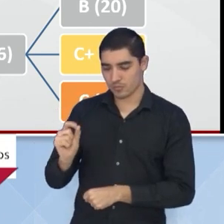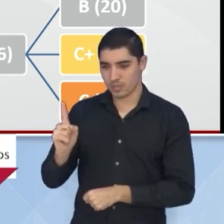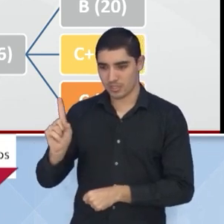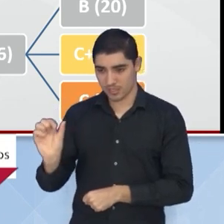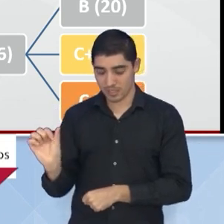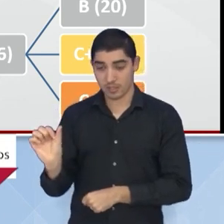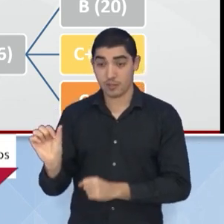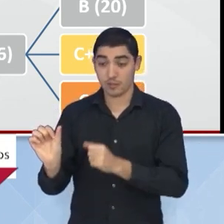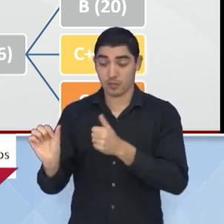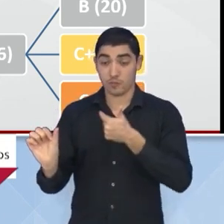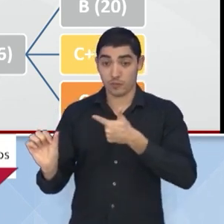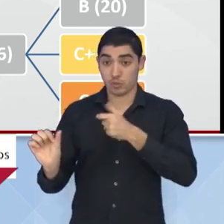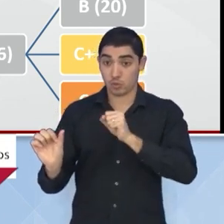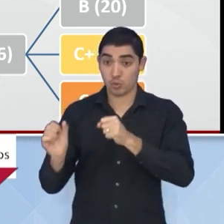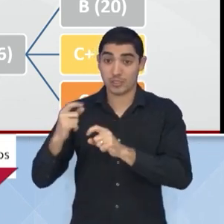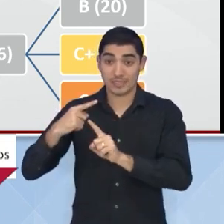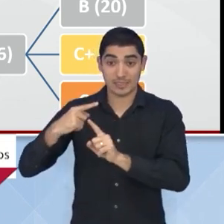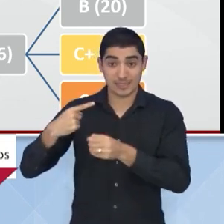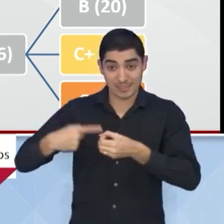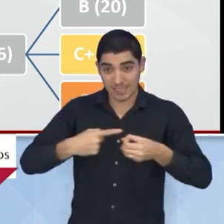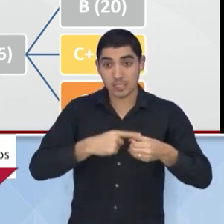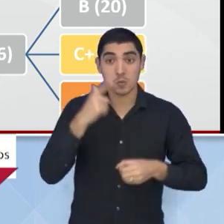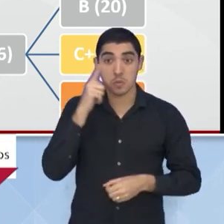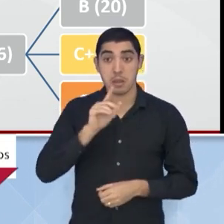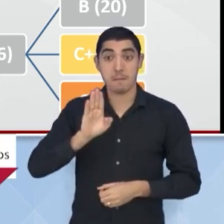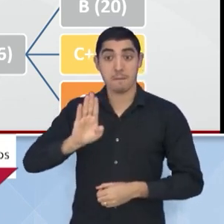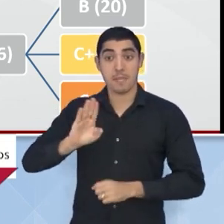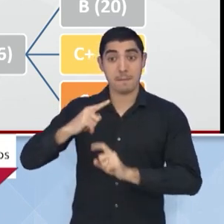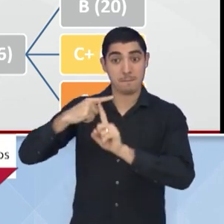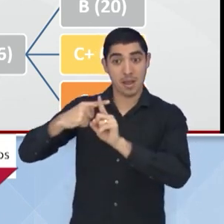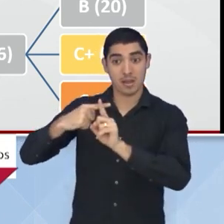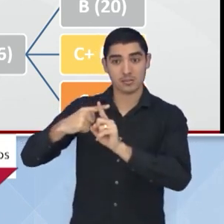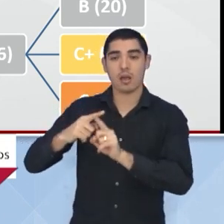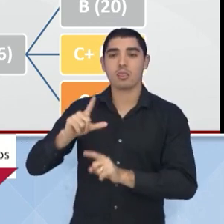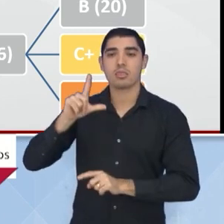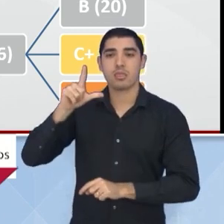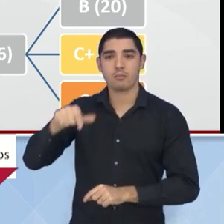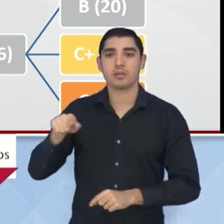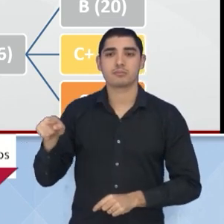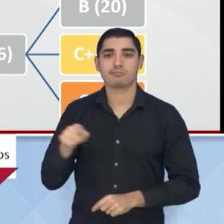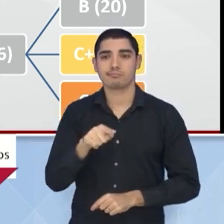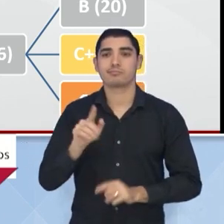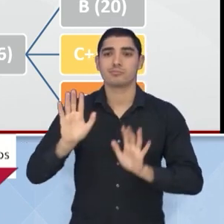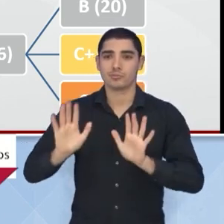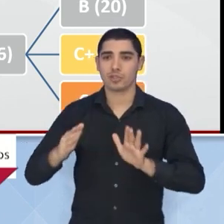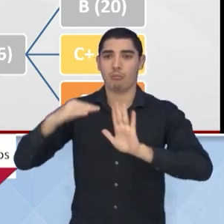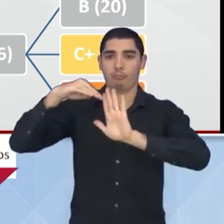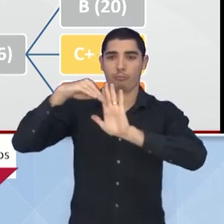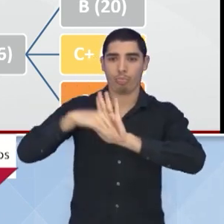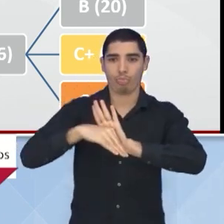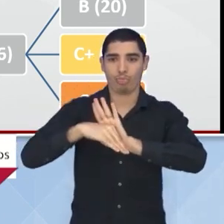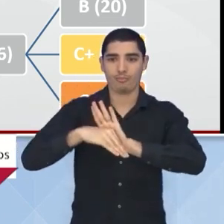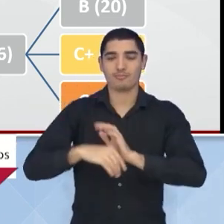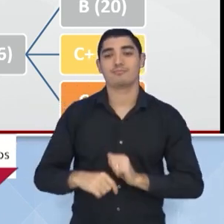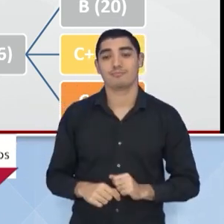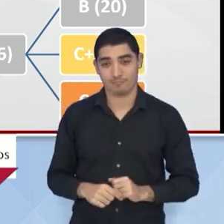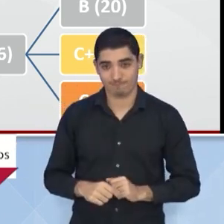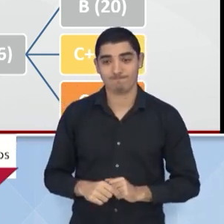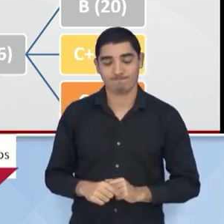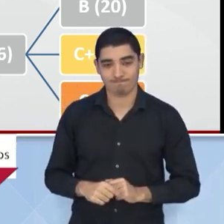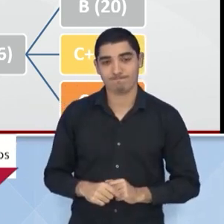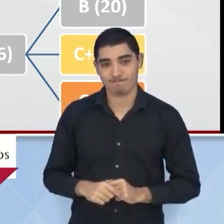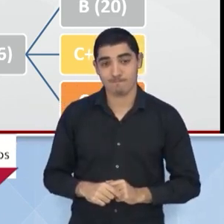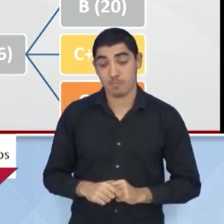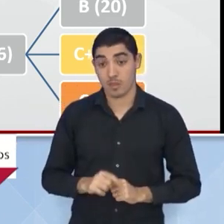casos de municípios no b+ e todos eles caíram na classificação do egm sendo que